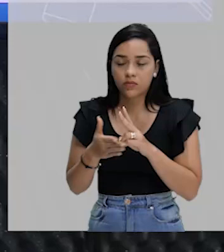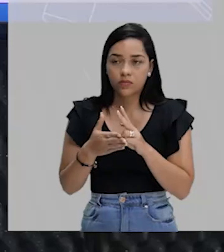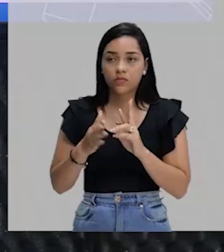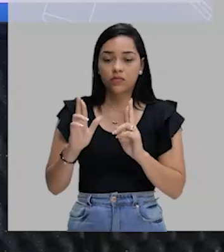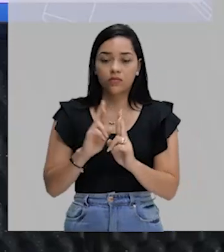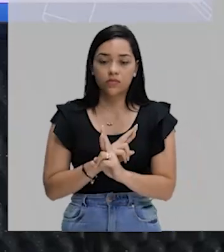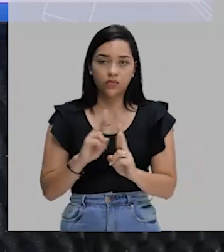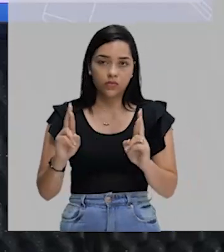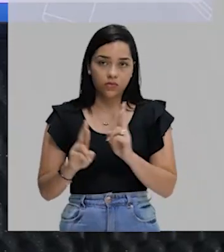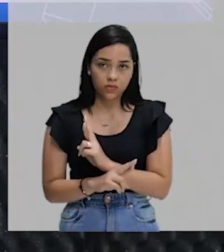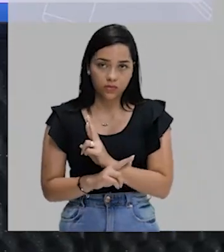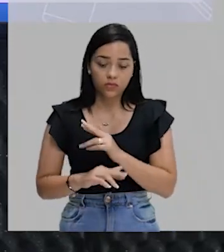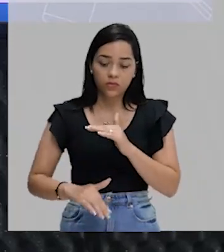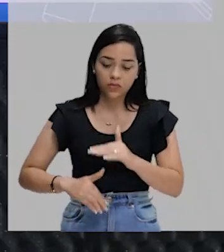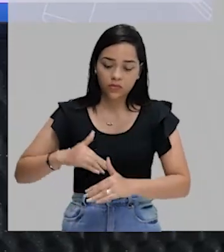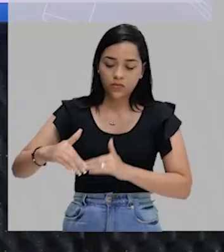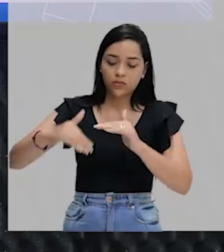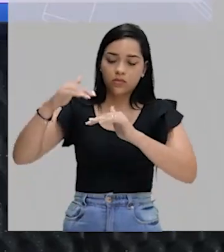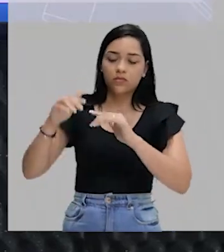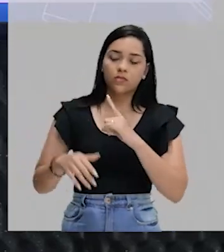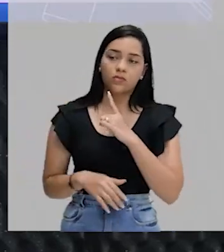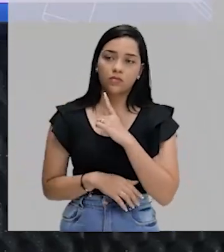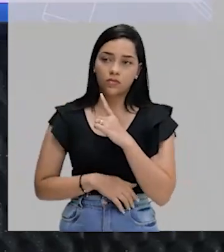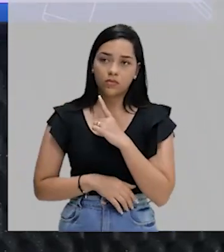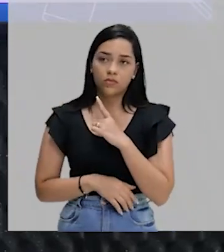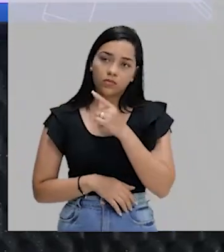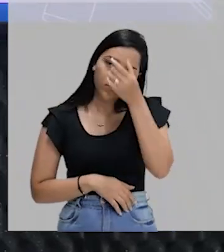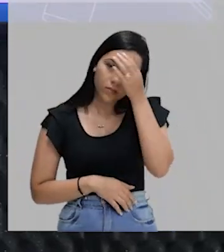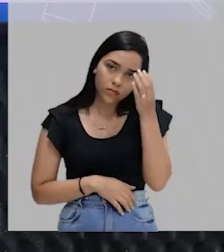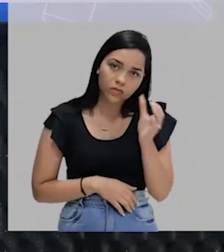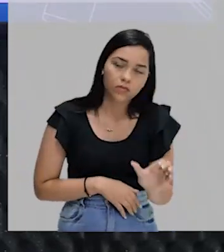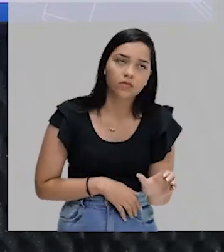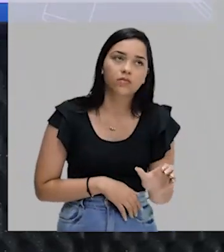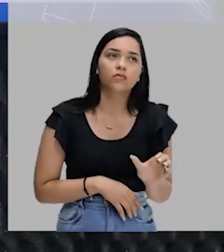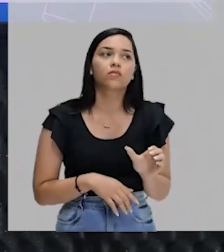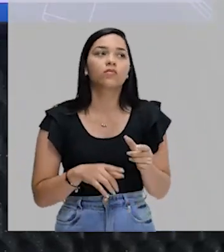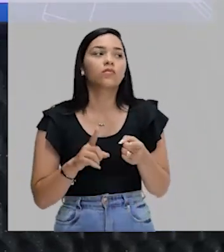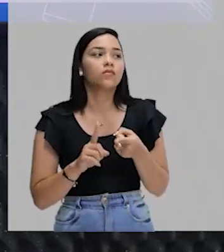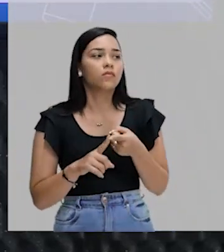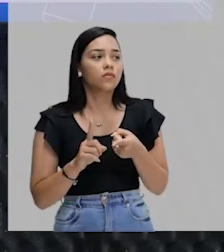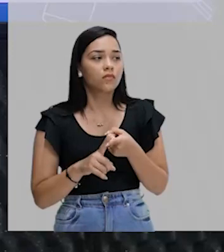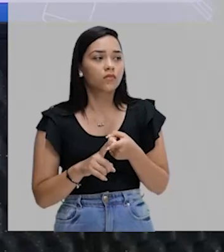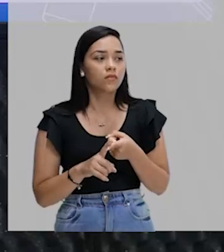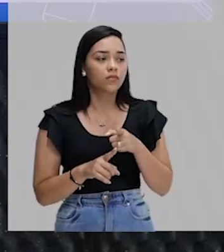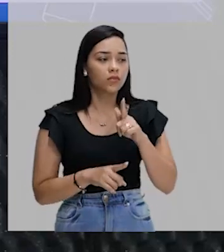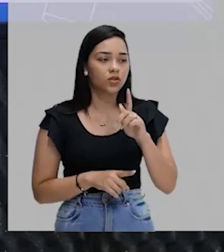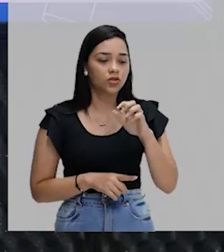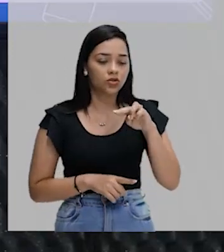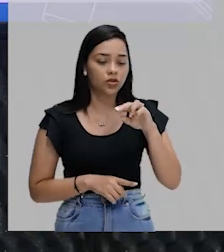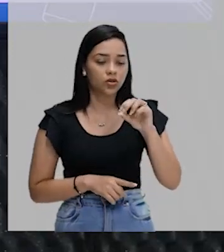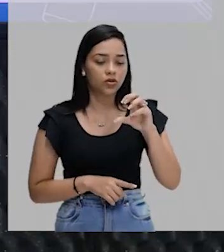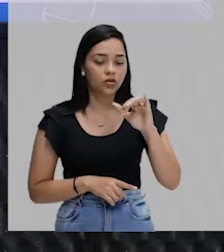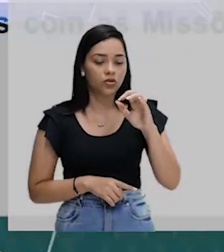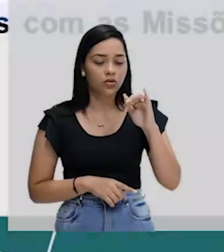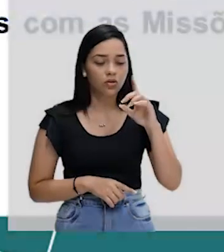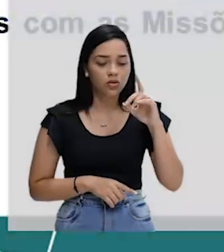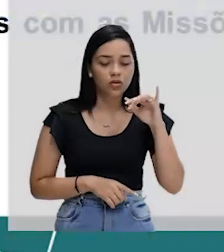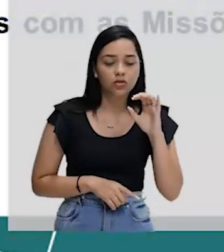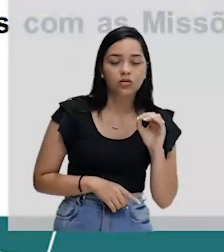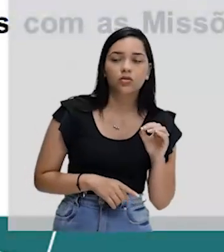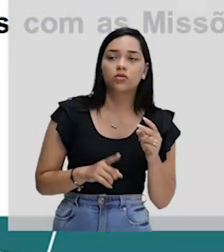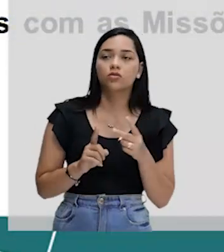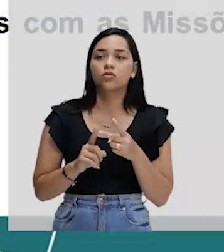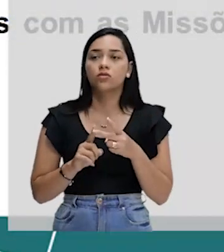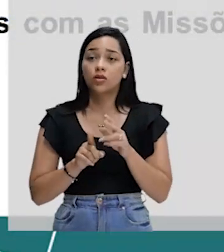em relação ao processo de aculturamento, ao processo de genocídio, ao processo